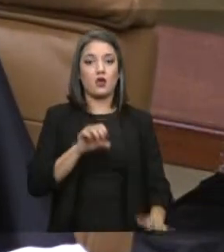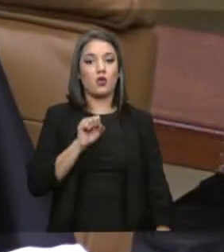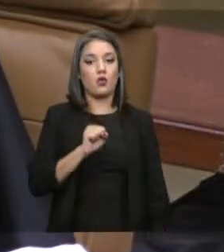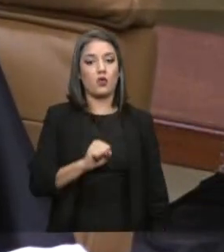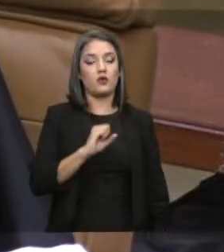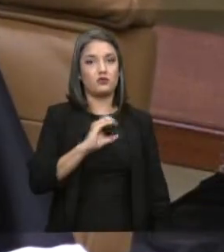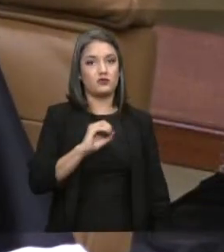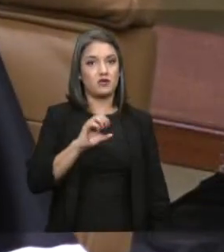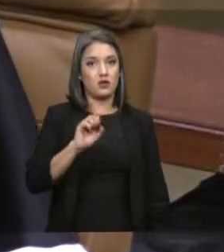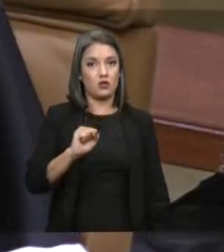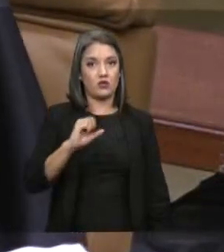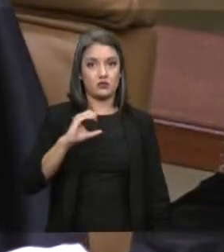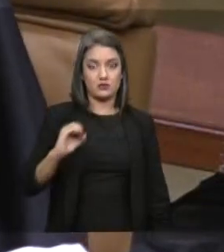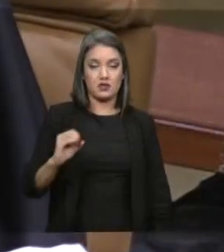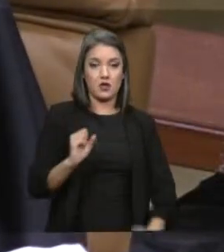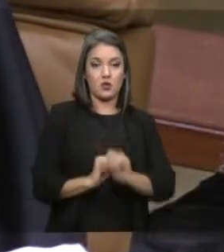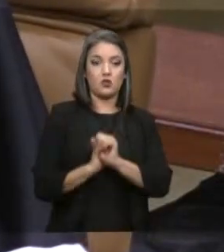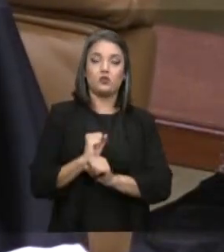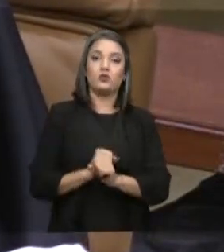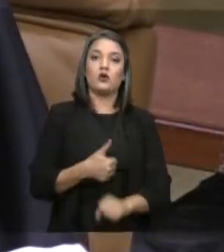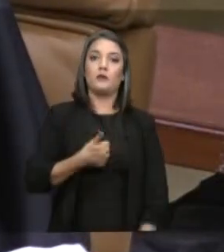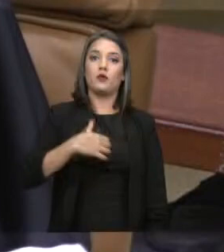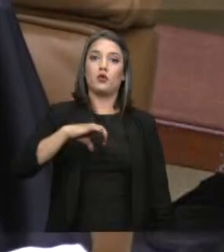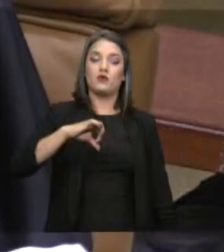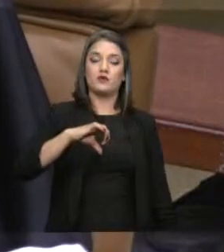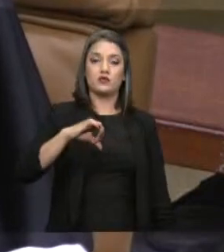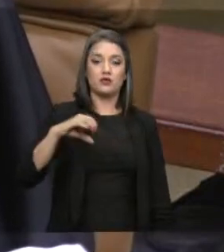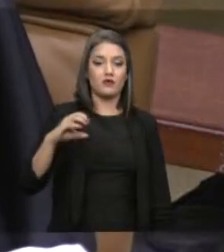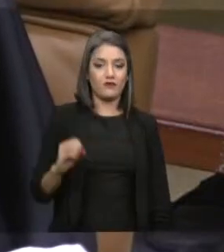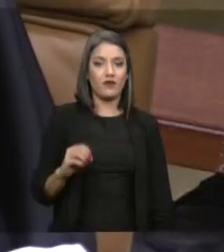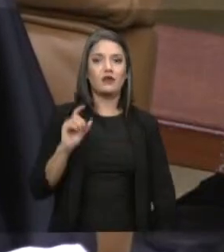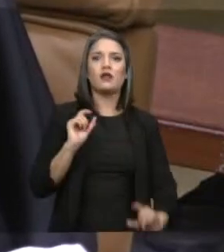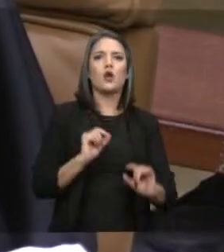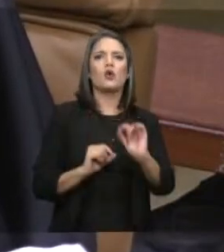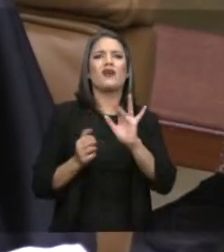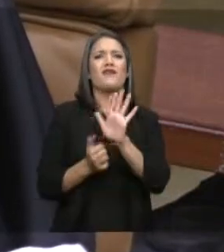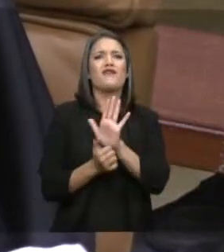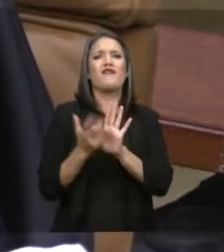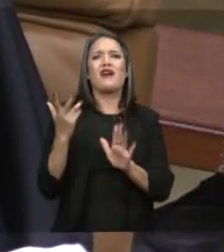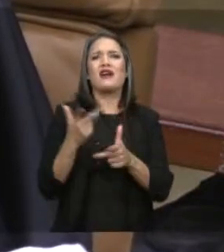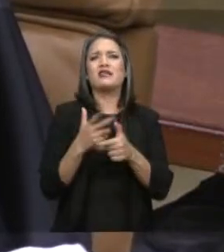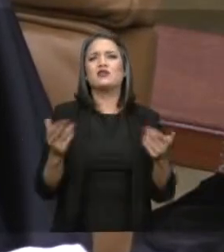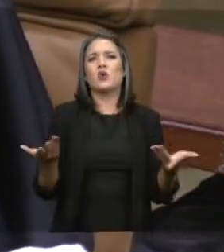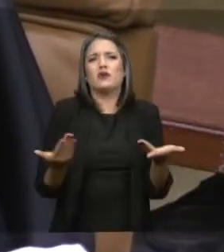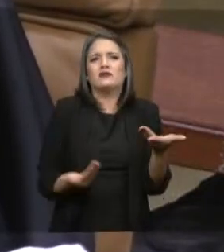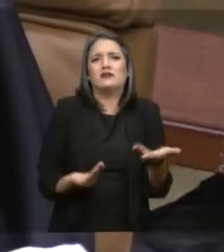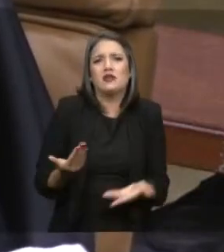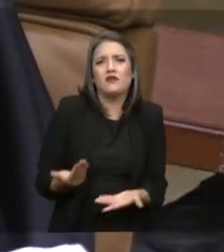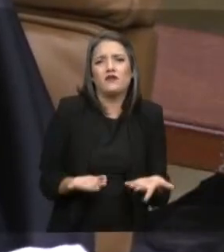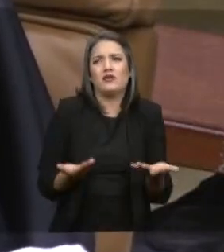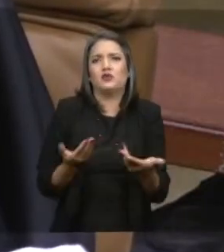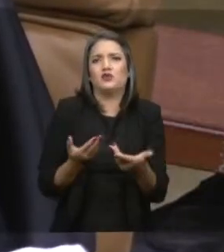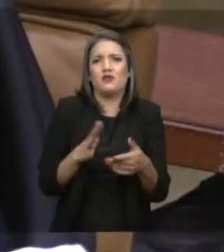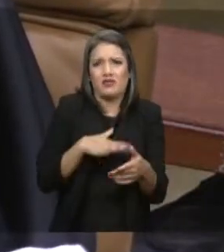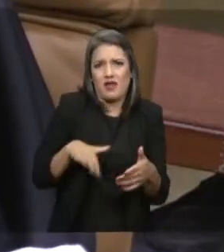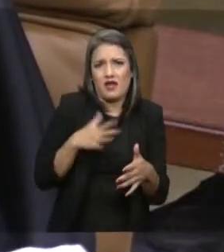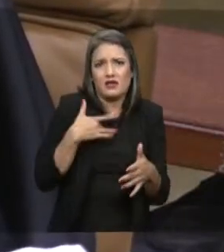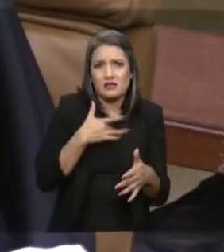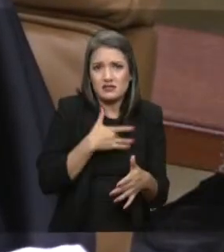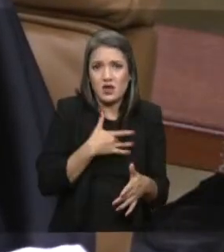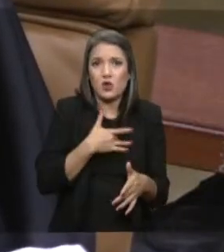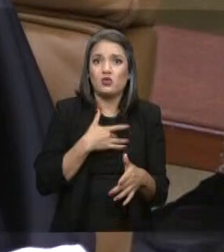8.80 de 1990 como conjunto de ações e serviços saúde prestados por